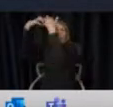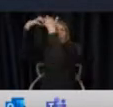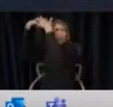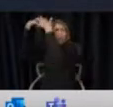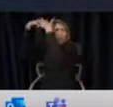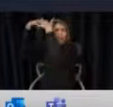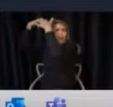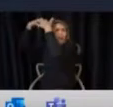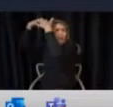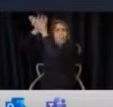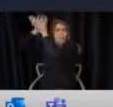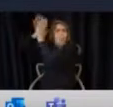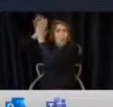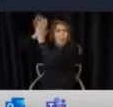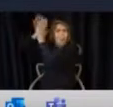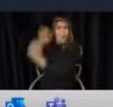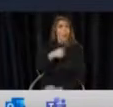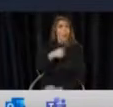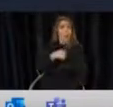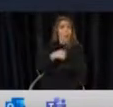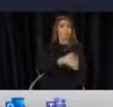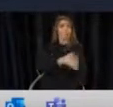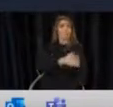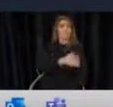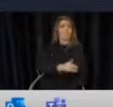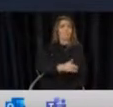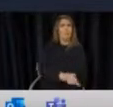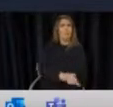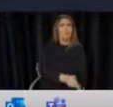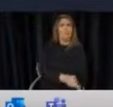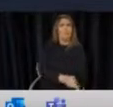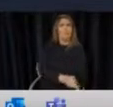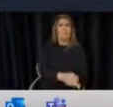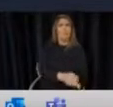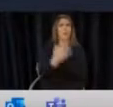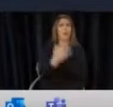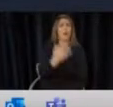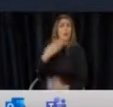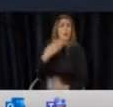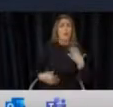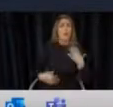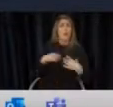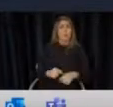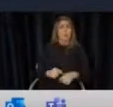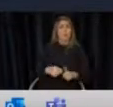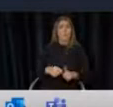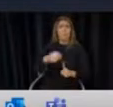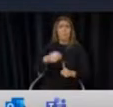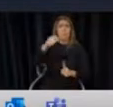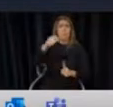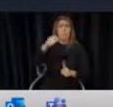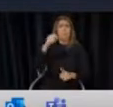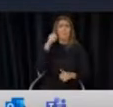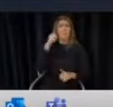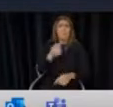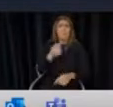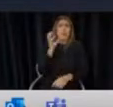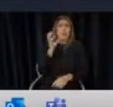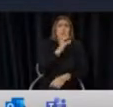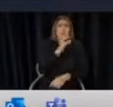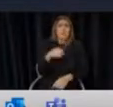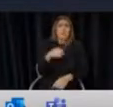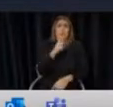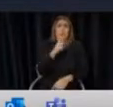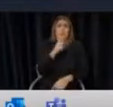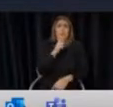batendo. Se a família tocar no seu familiar, vai ver que ele tem temperatura. Então, imagine isso para uma pessoa leiga